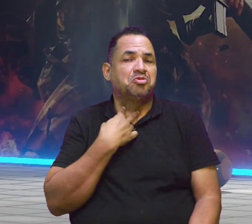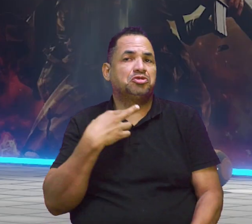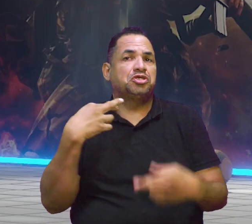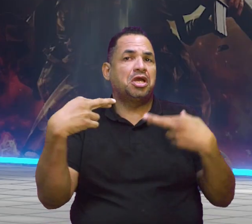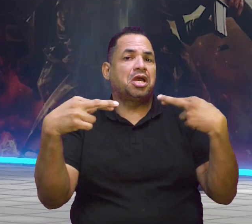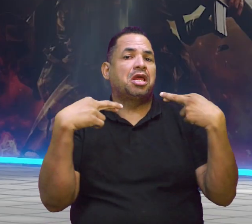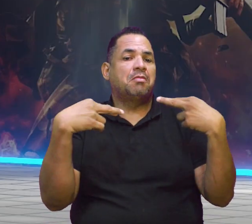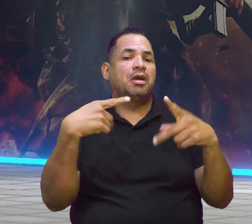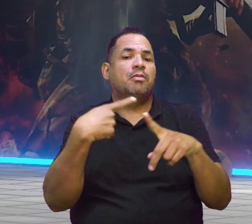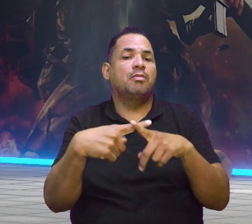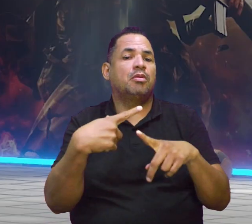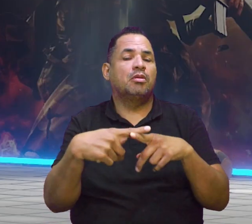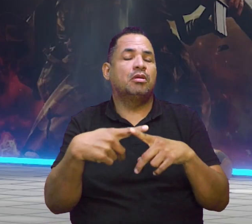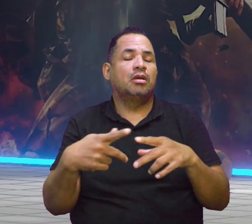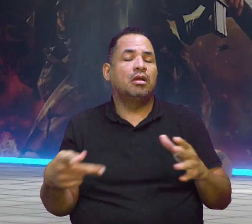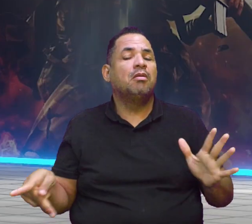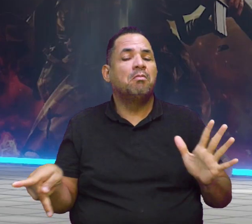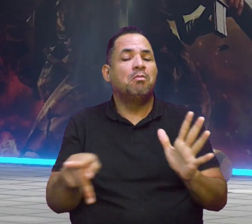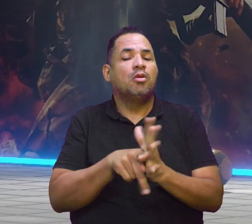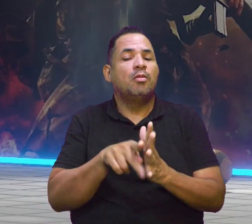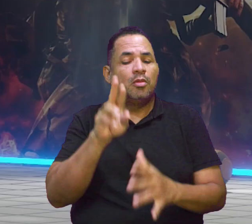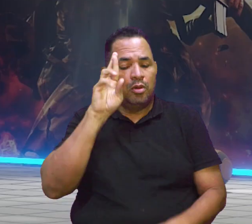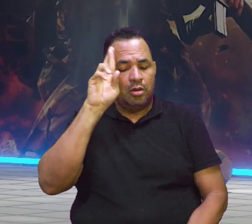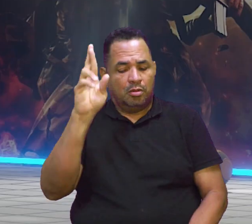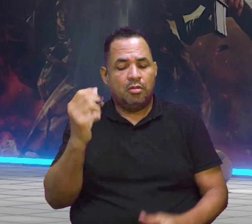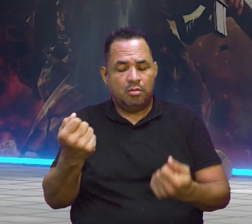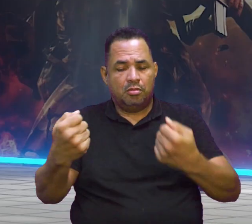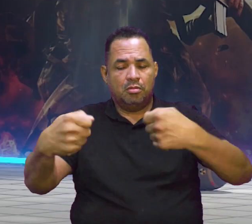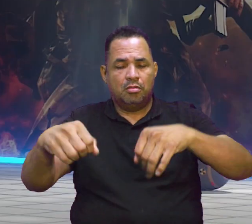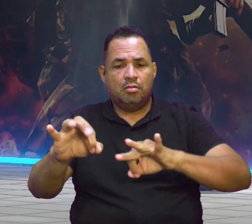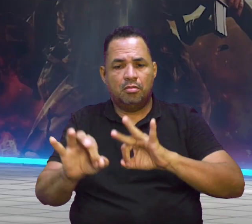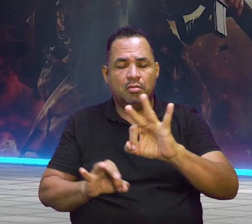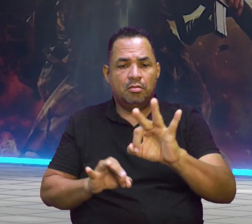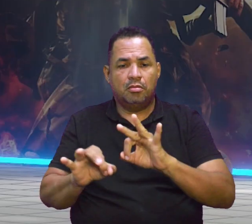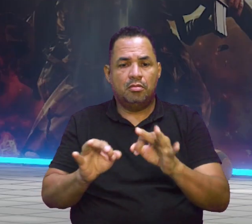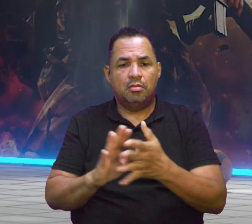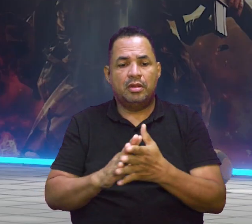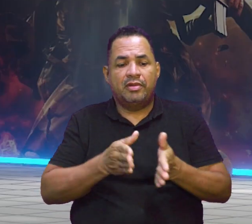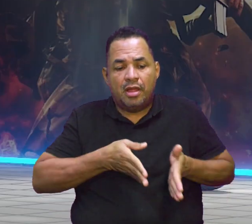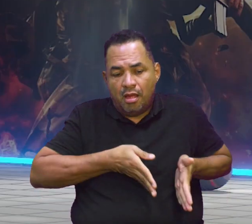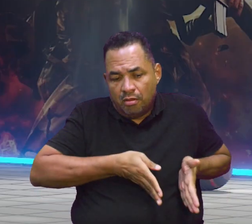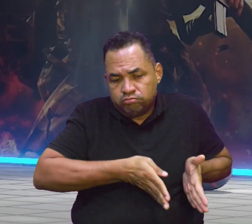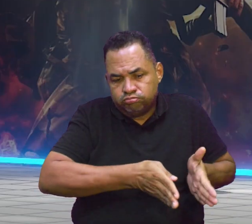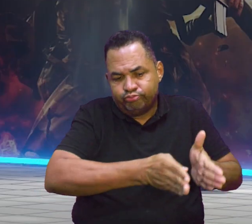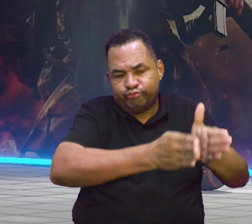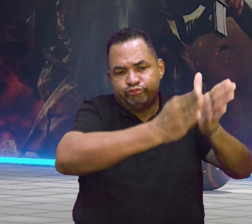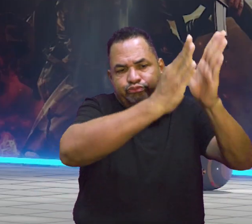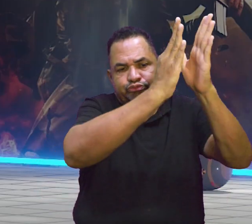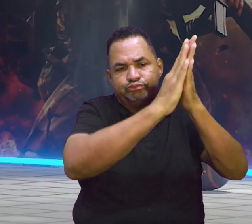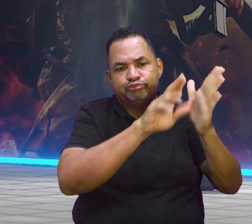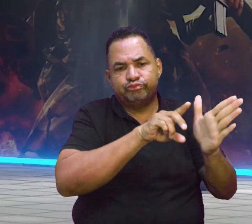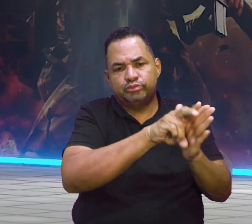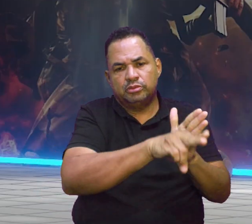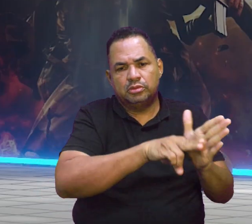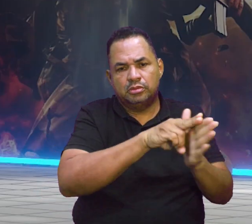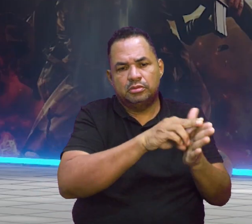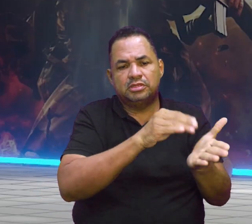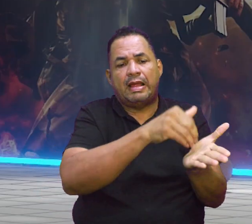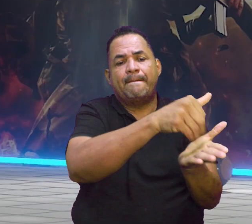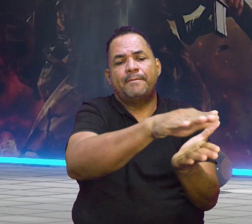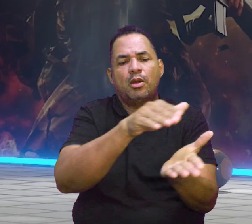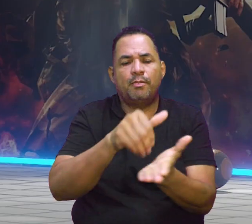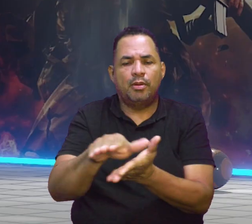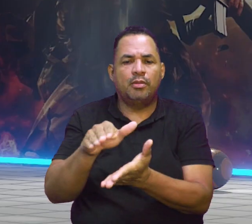próprio poder. Então, para fazer essa estrada de ferro que foi feita, era preciso expulsar todo mundo. E é o que